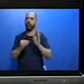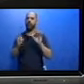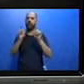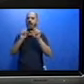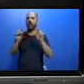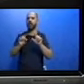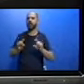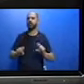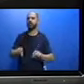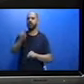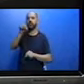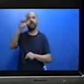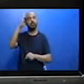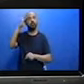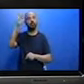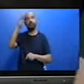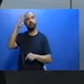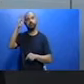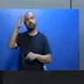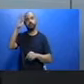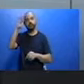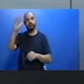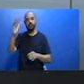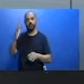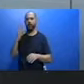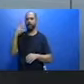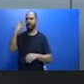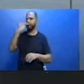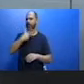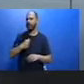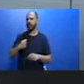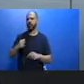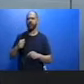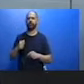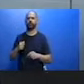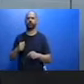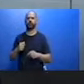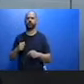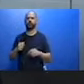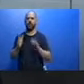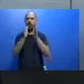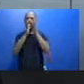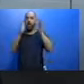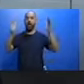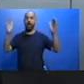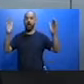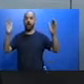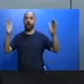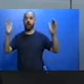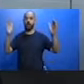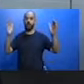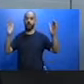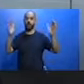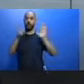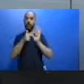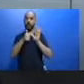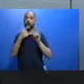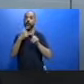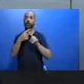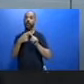use a imaginação faça um bonito tamanho lembra que tem que ser grande para gente ver